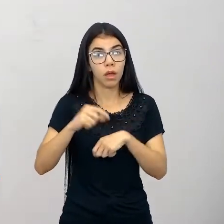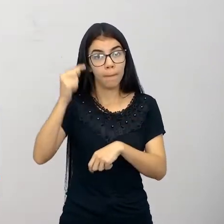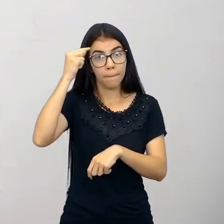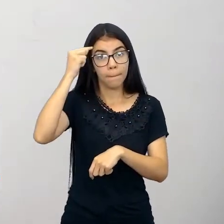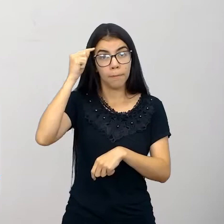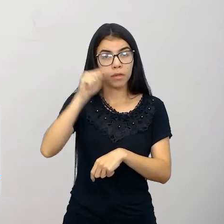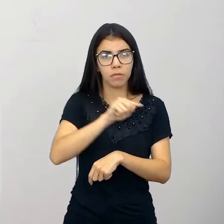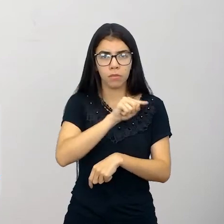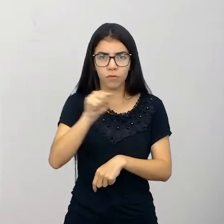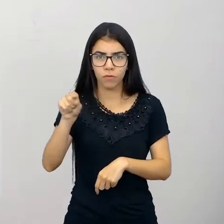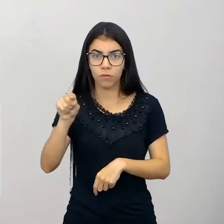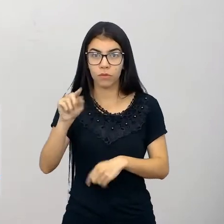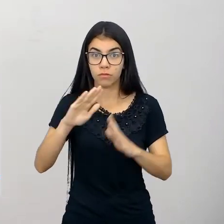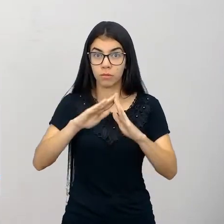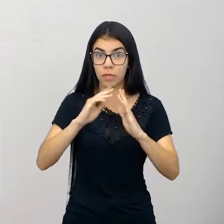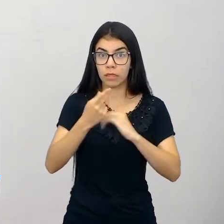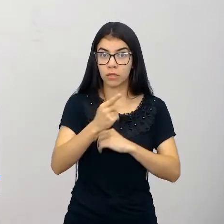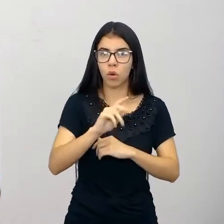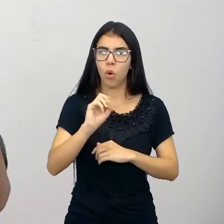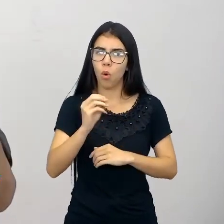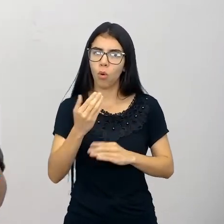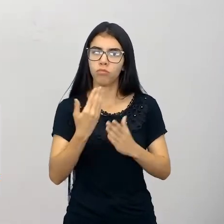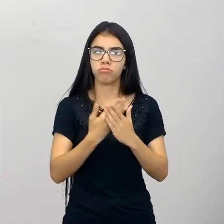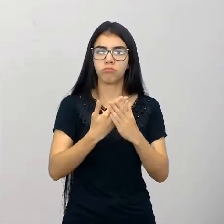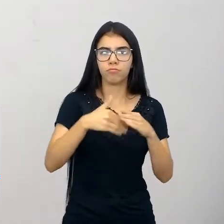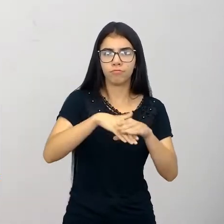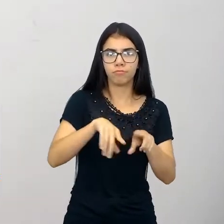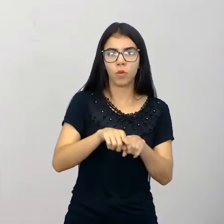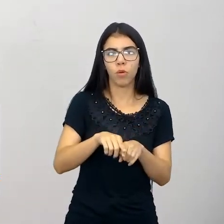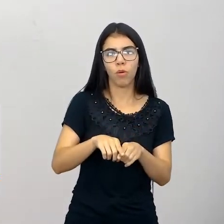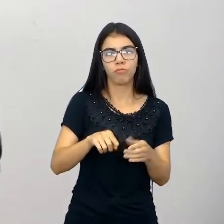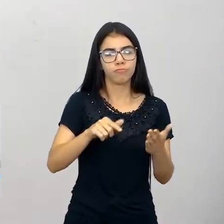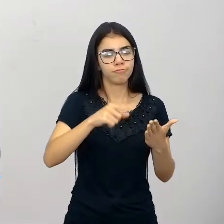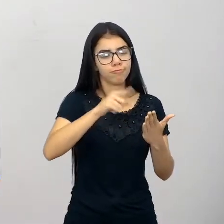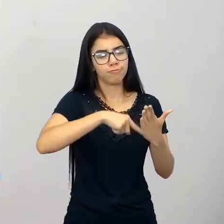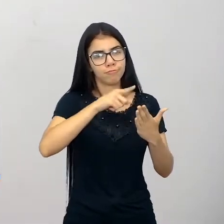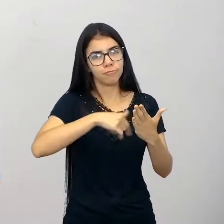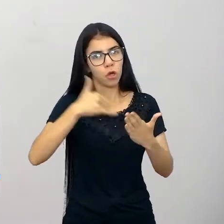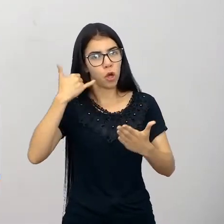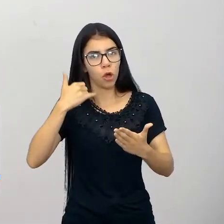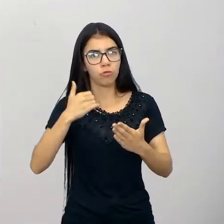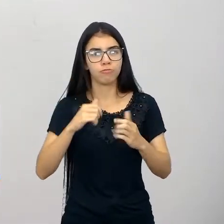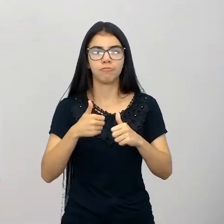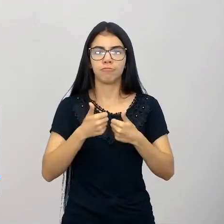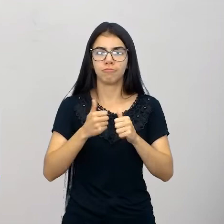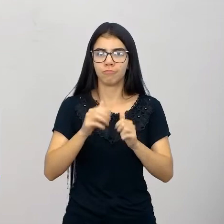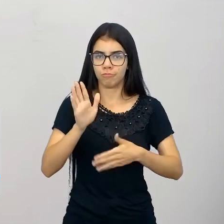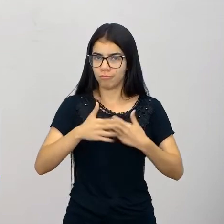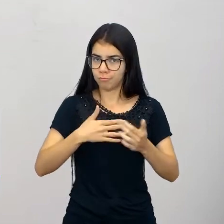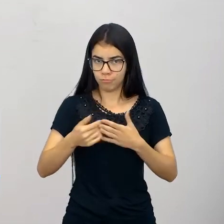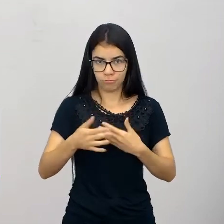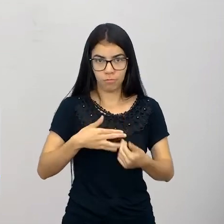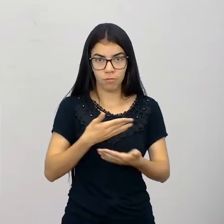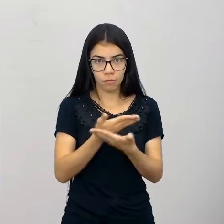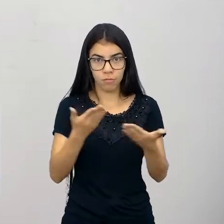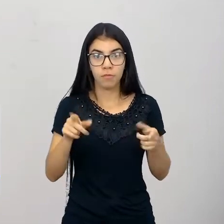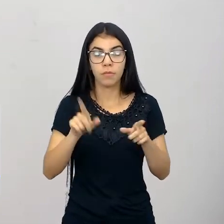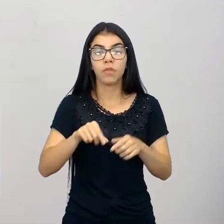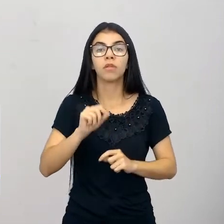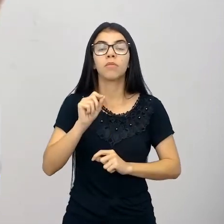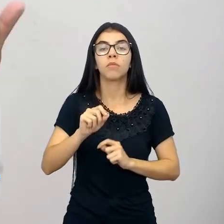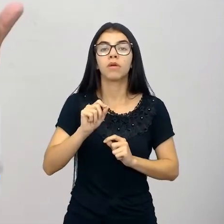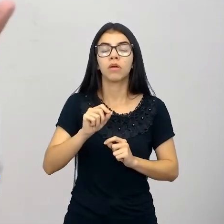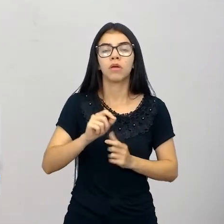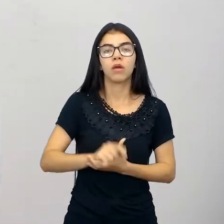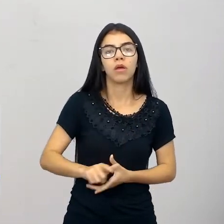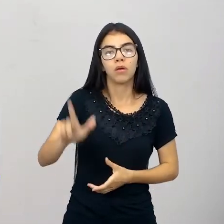com você que está em casa, olha só, ou na escola, ou no celular, no carro, no automóvel, no ônibus, é assim. Quando a